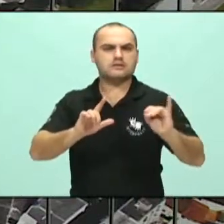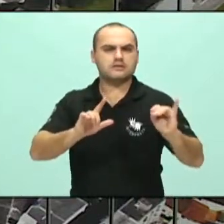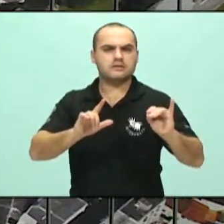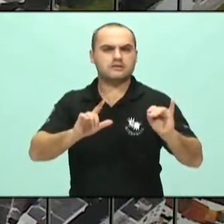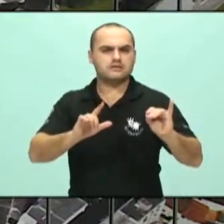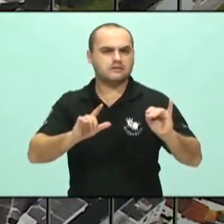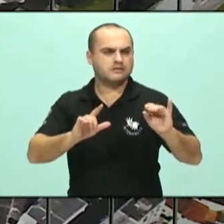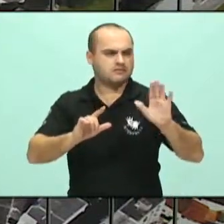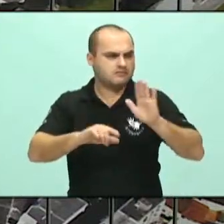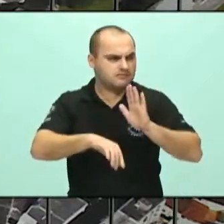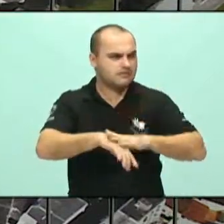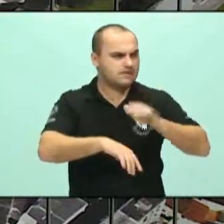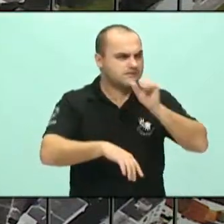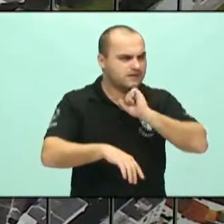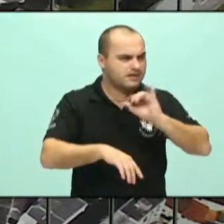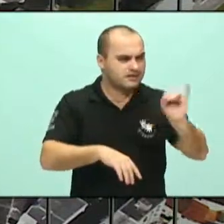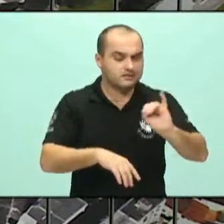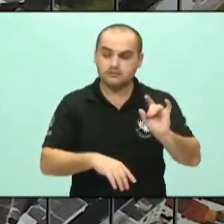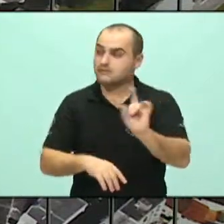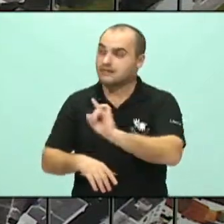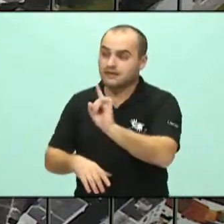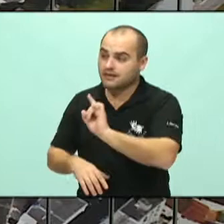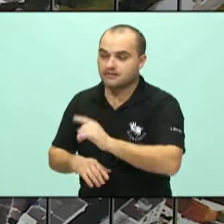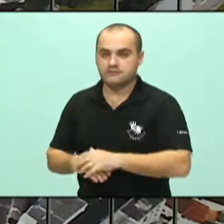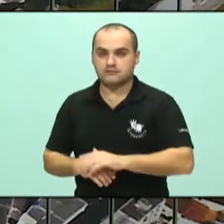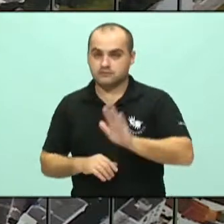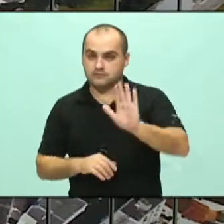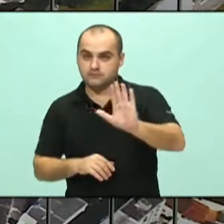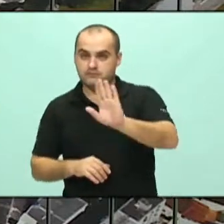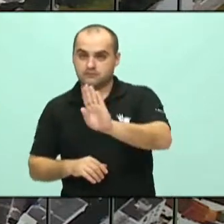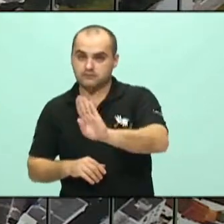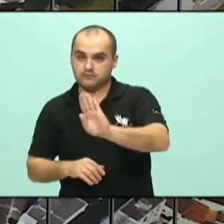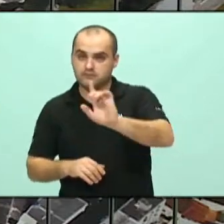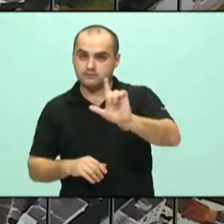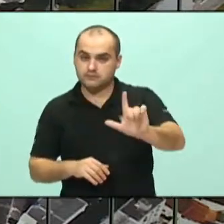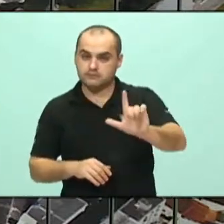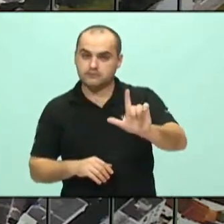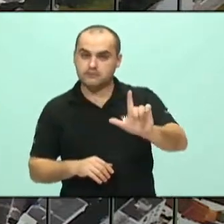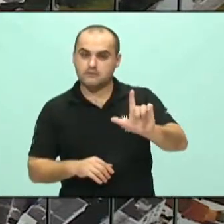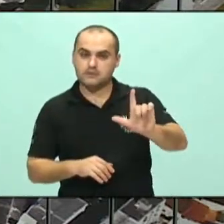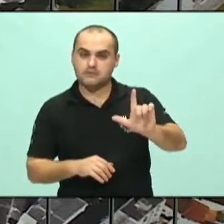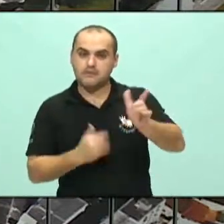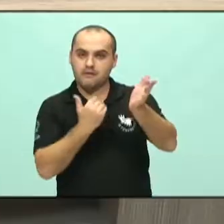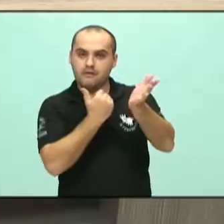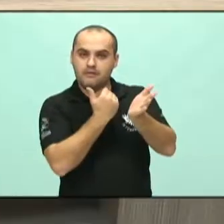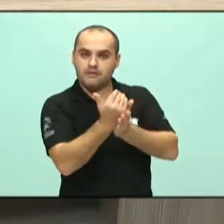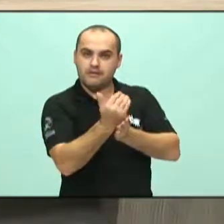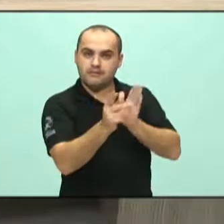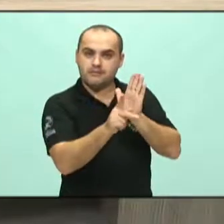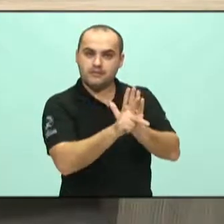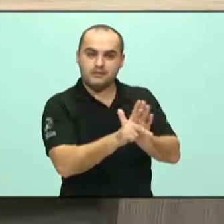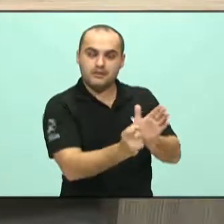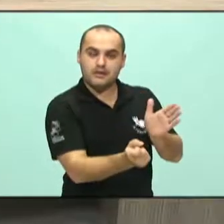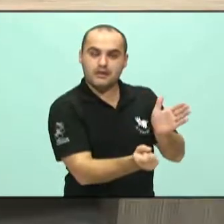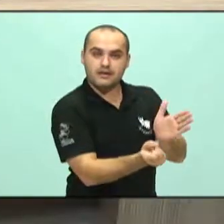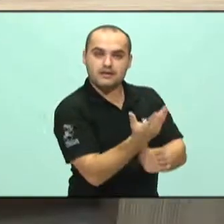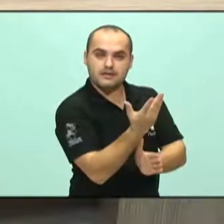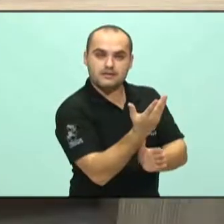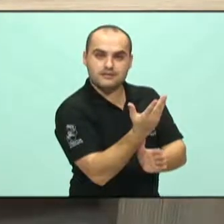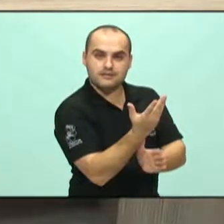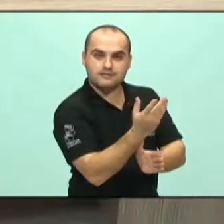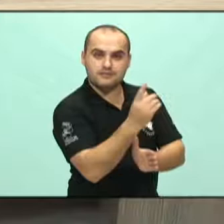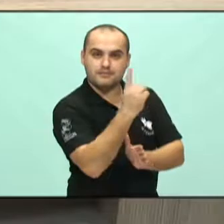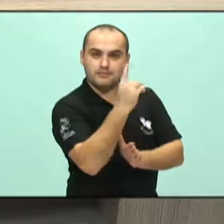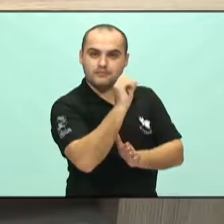Itajaí? Não, Blumenau não é mais velho que Itajaí. É que Blumenau comemora a fundação em